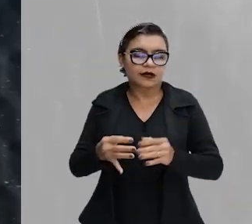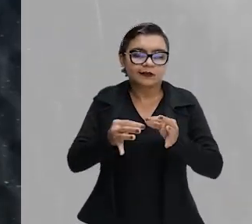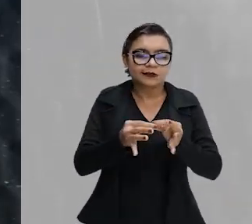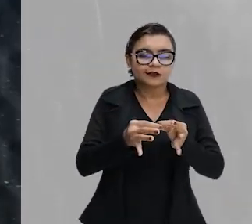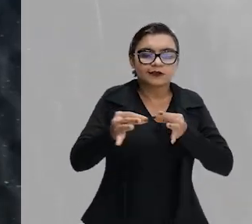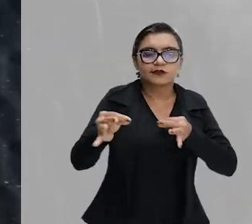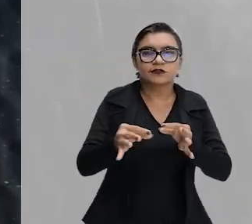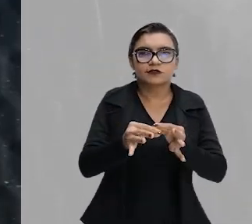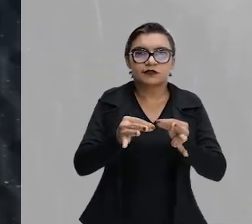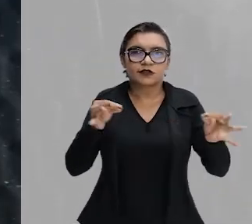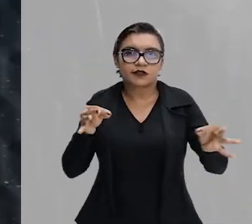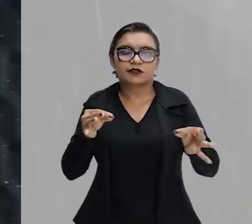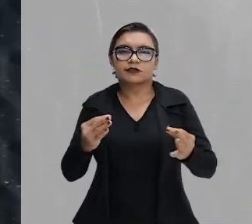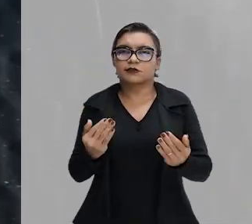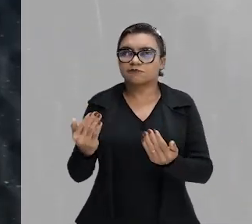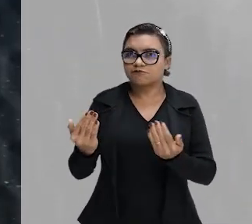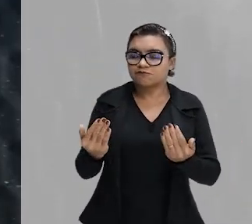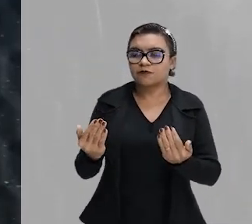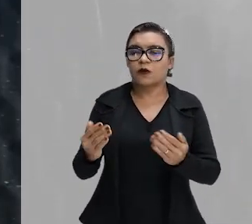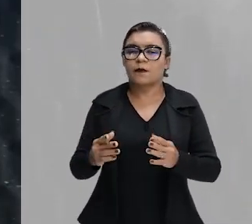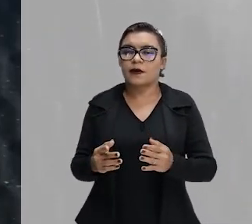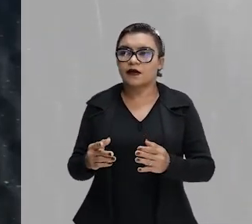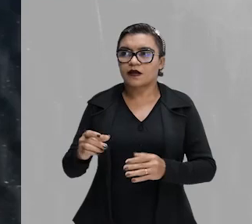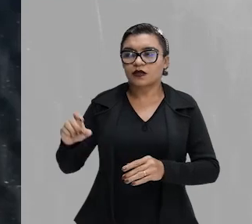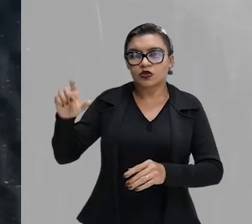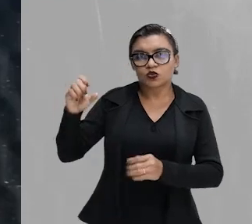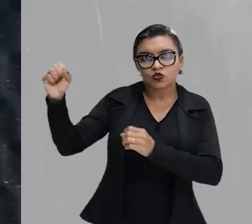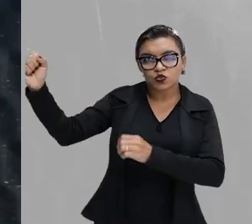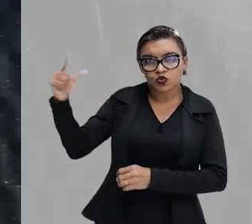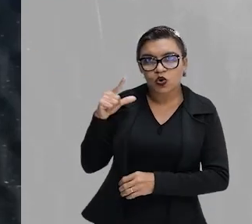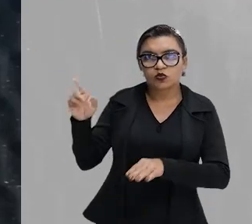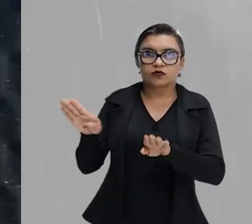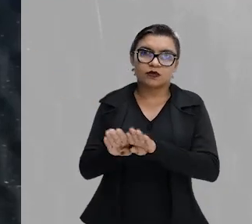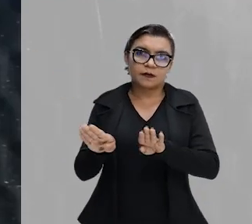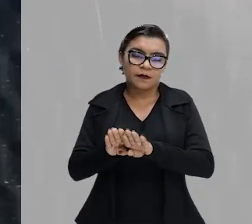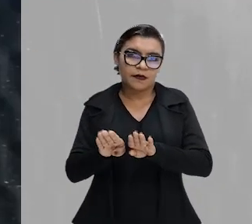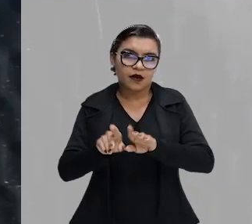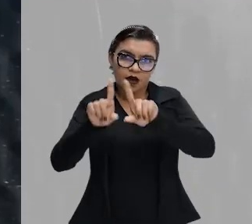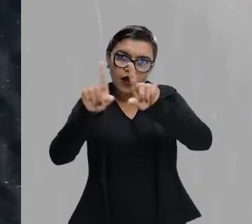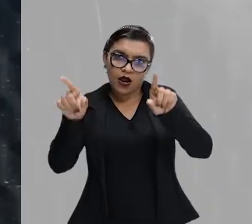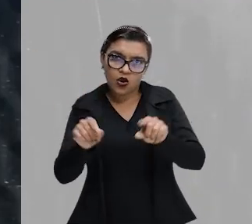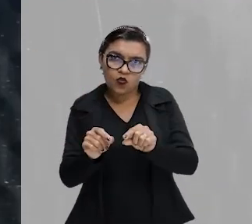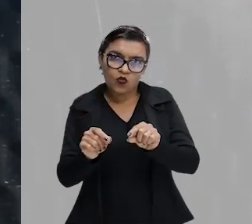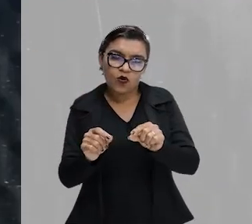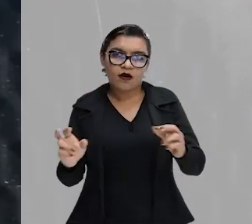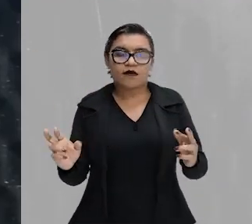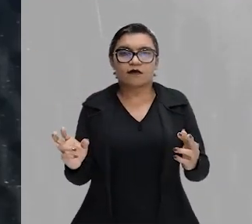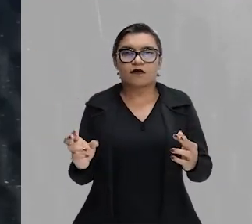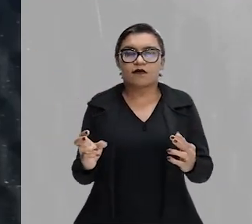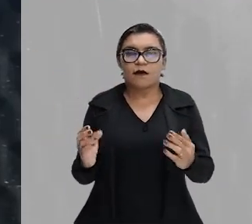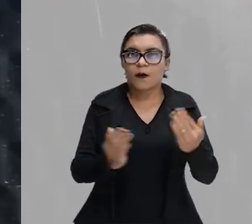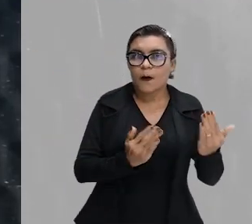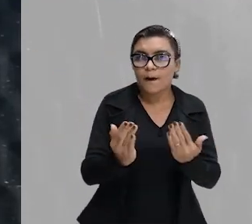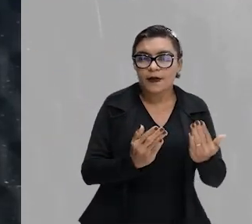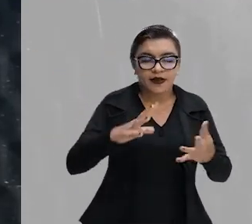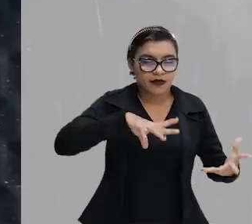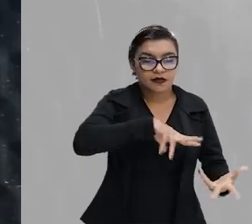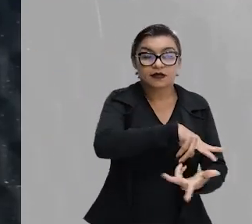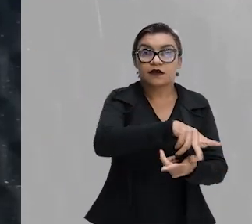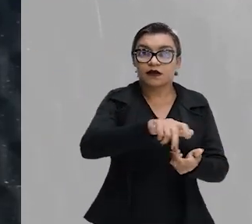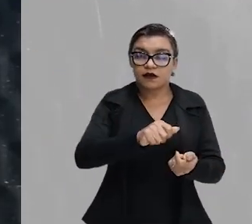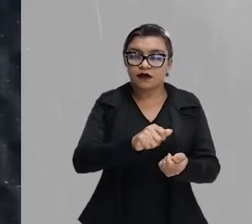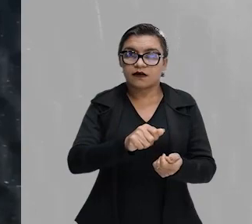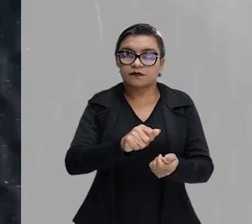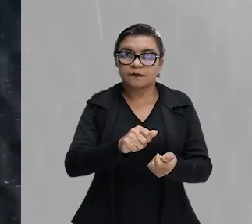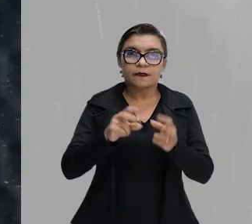distâncias aí relativas, né, do Sol e da Lua em relação à Terra, ok? Então ele conseguiu, através de observações e